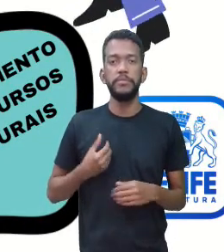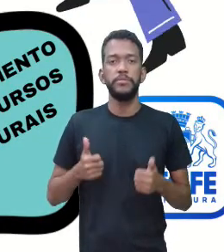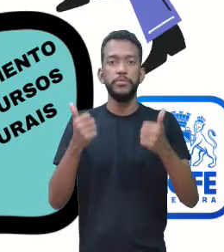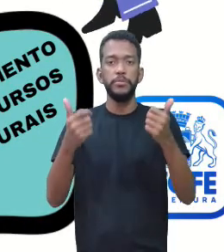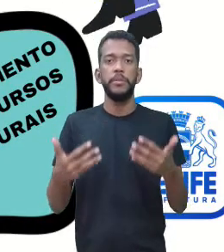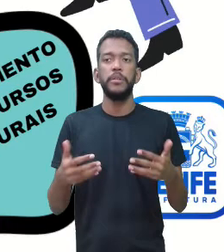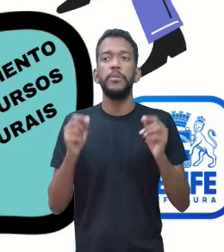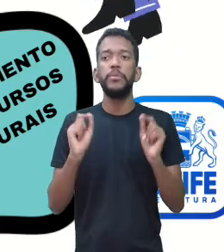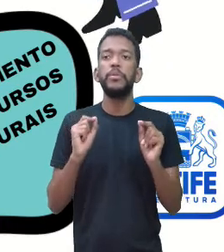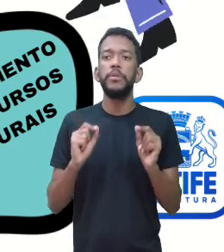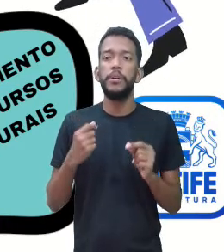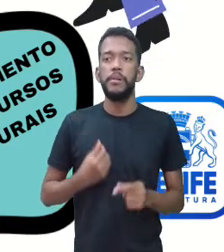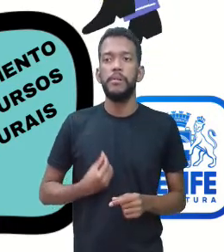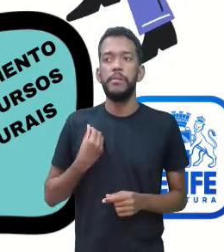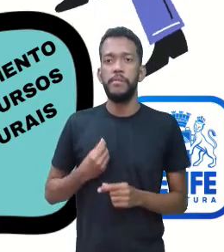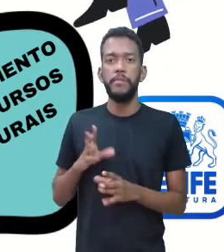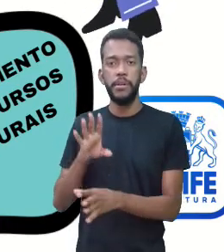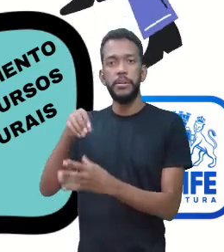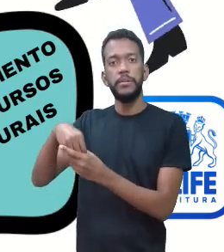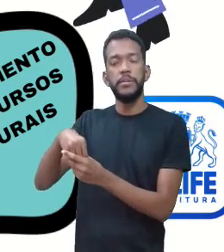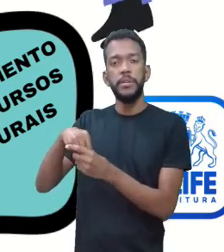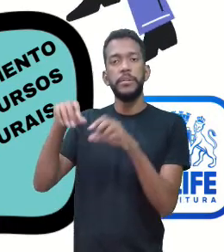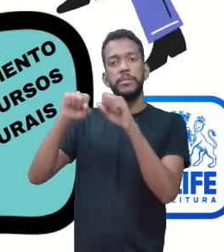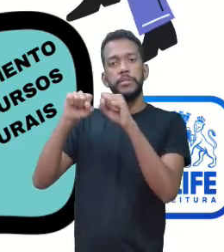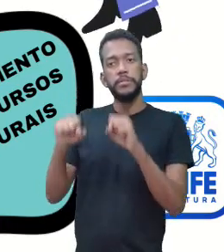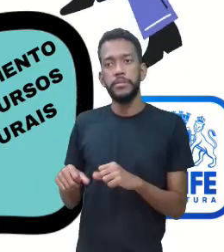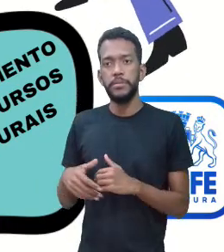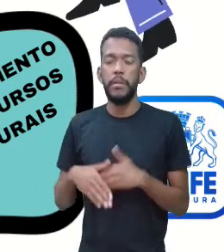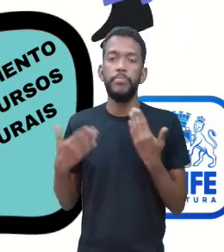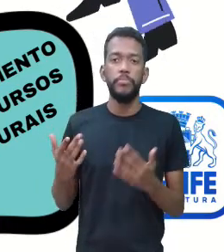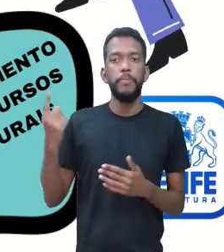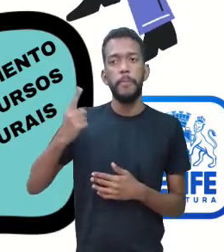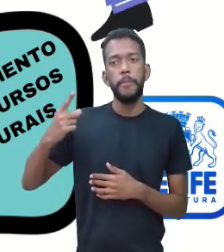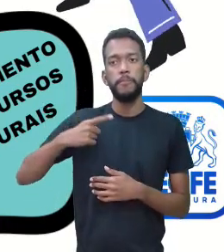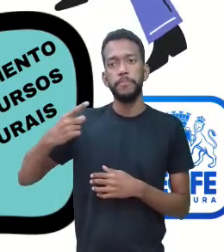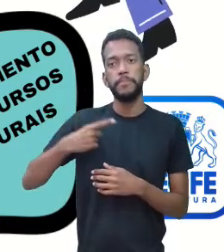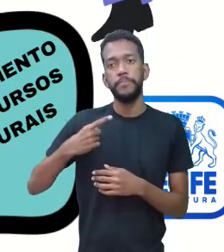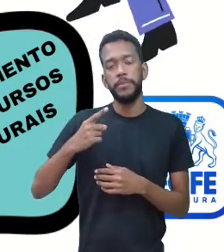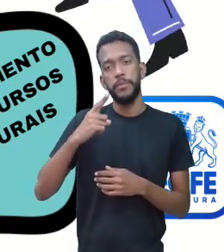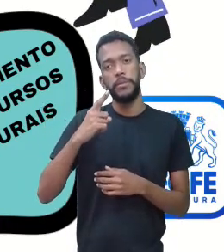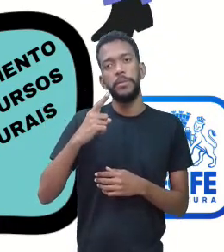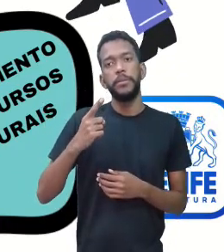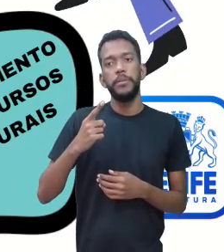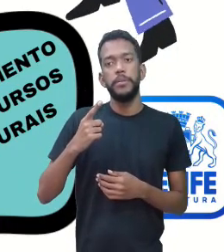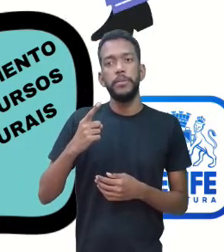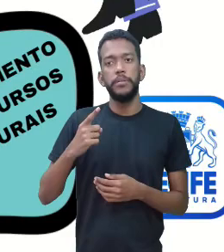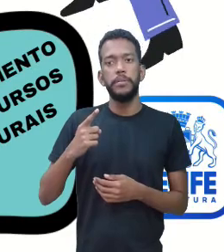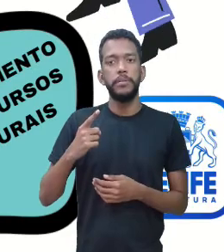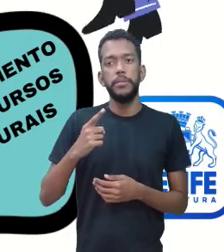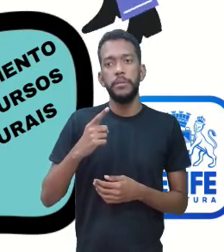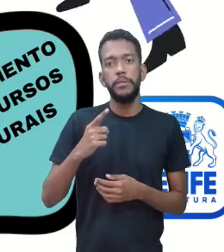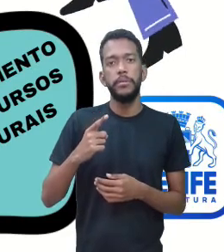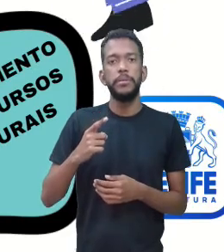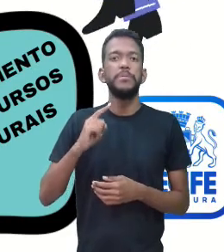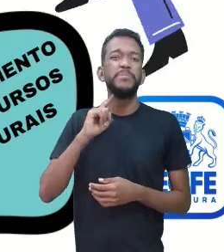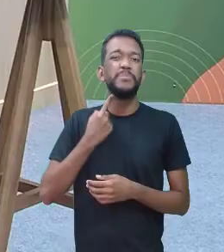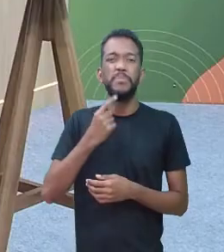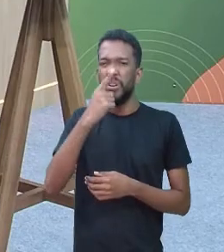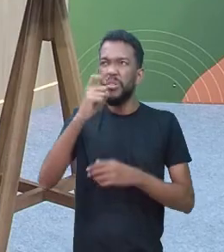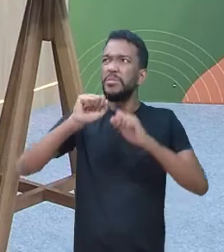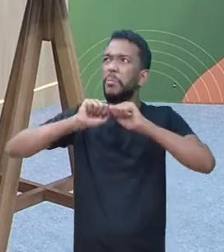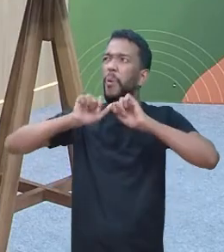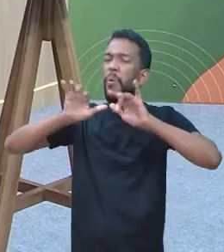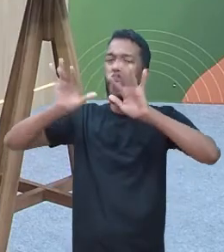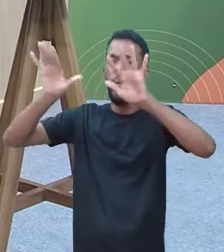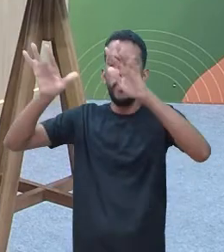é a questão da vida no ecossistema. Então, primeiro, poluição e desmatamento. E aí a gente vai ter que parar. Será